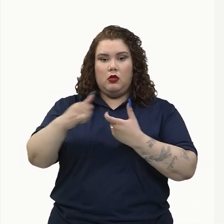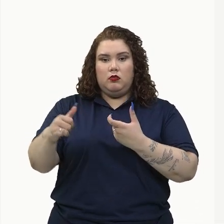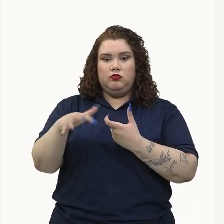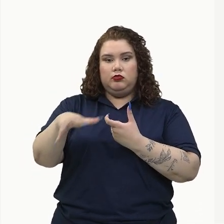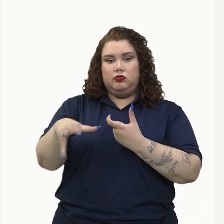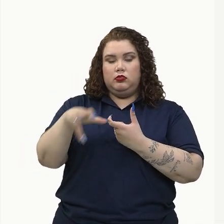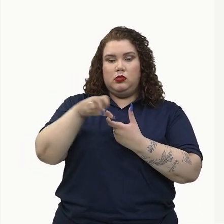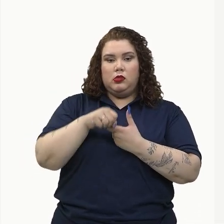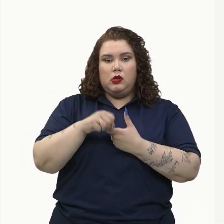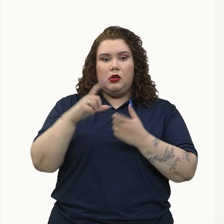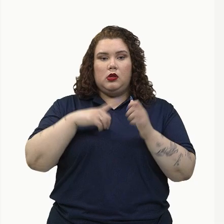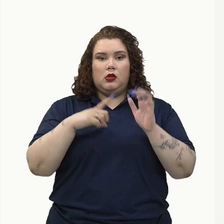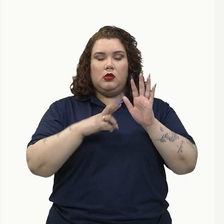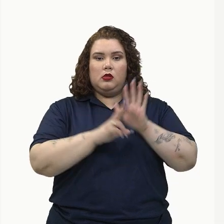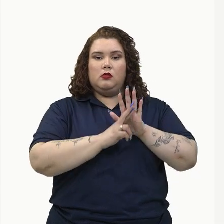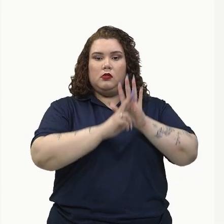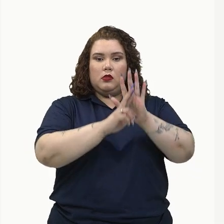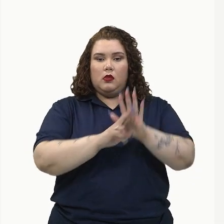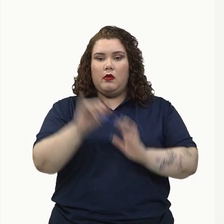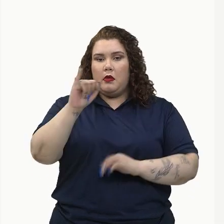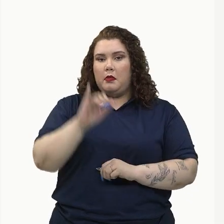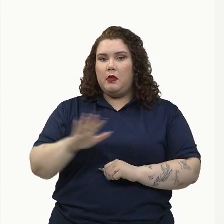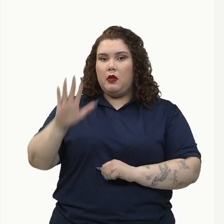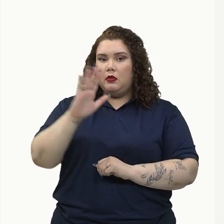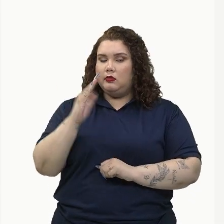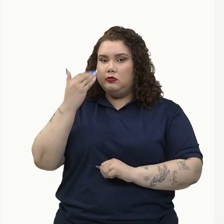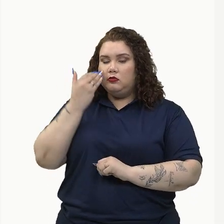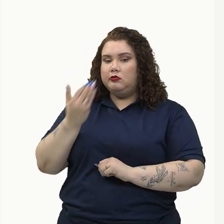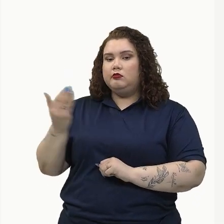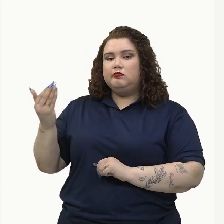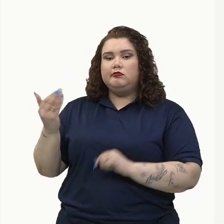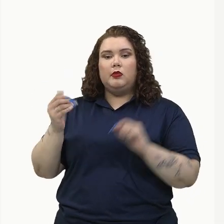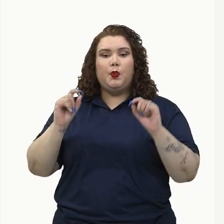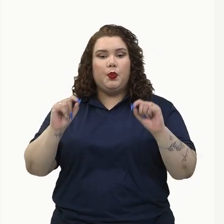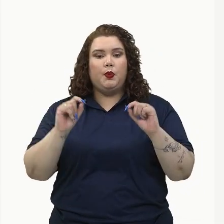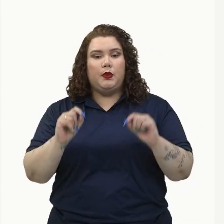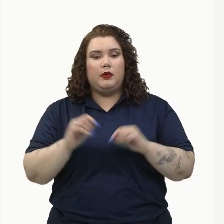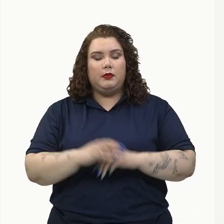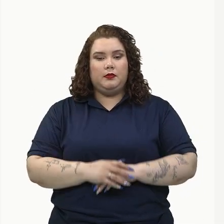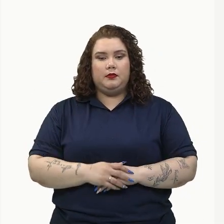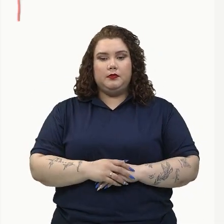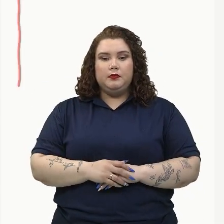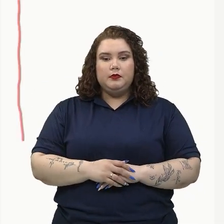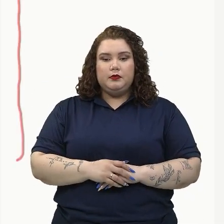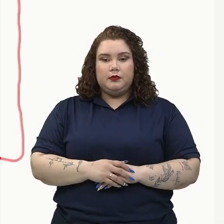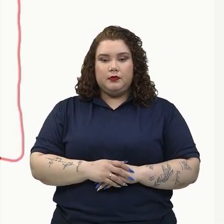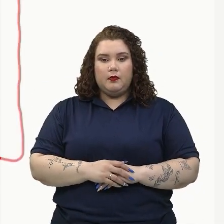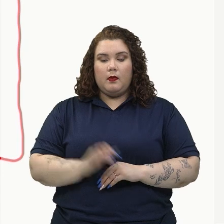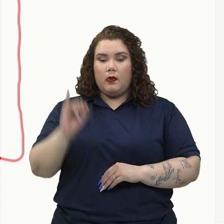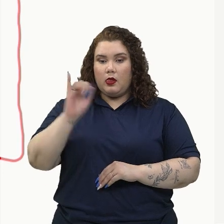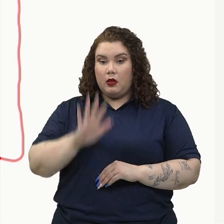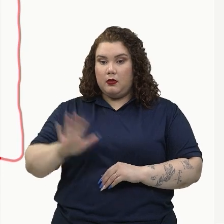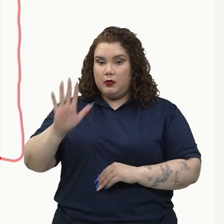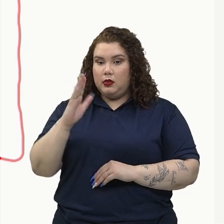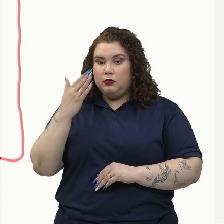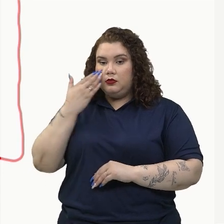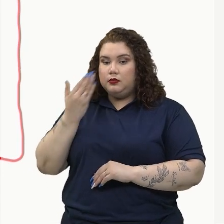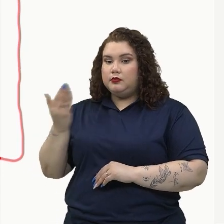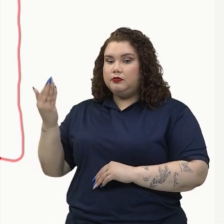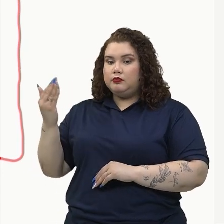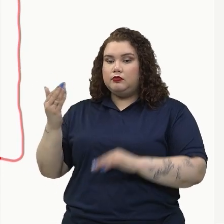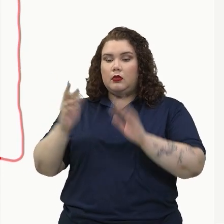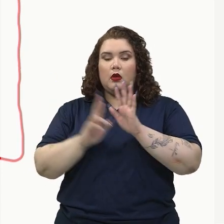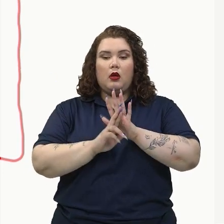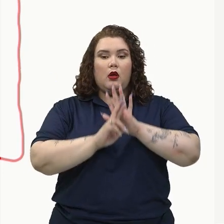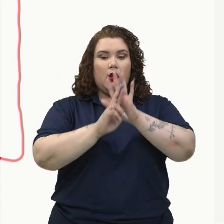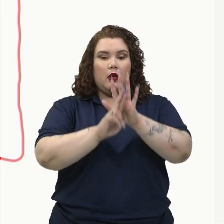representados, você vê aí pelas figuras, olha só. Tem essa figura aqui, ó, ela representa, num